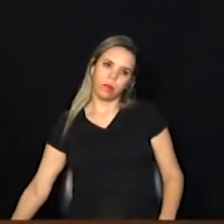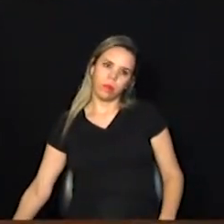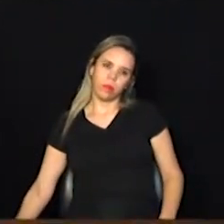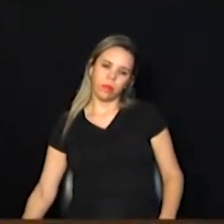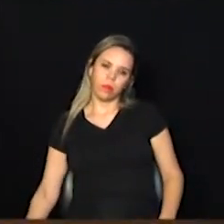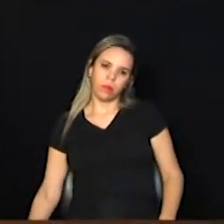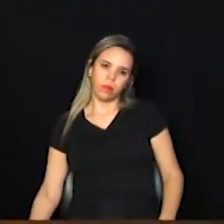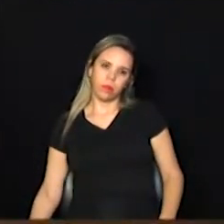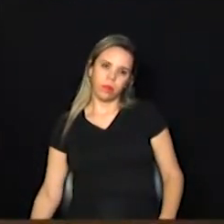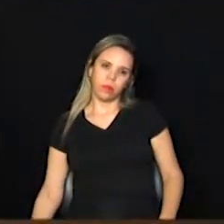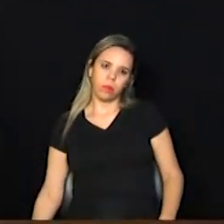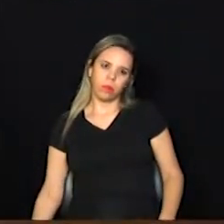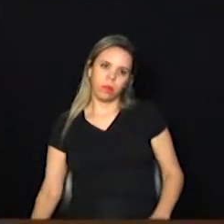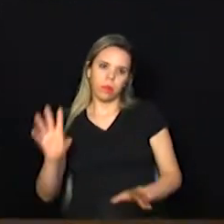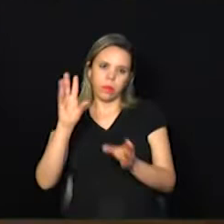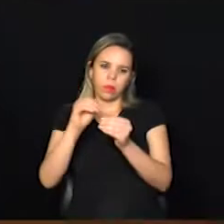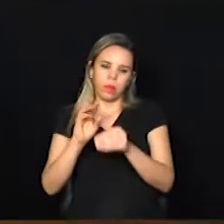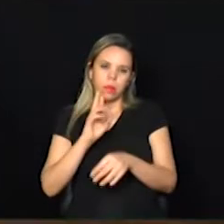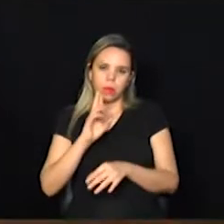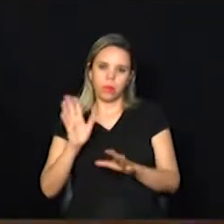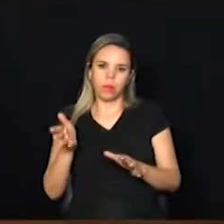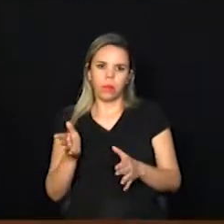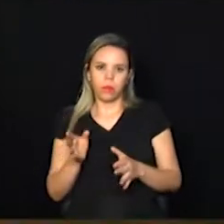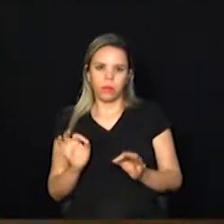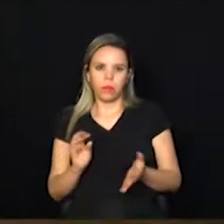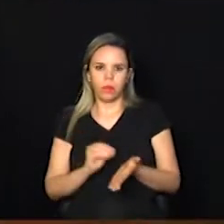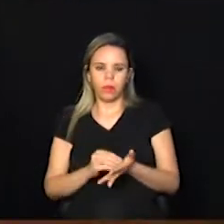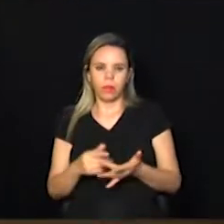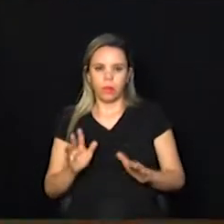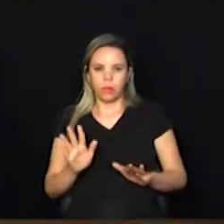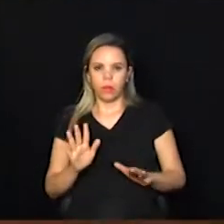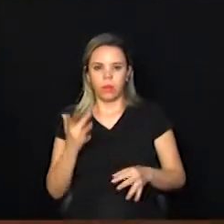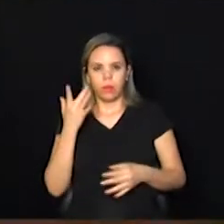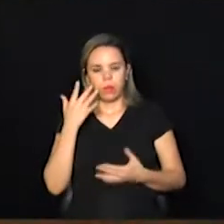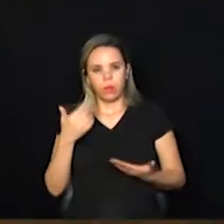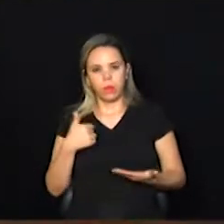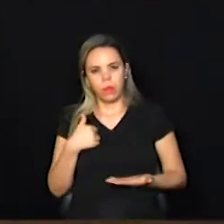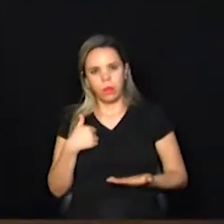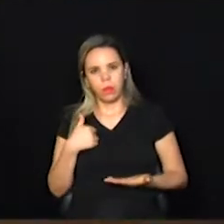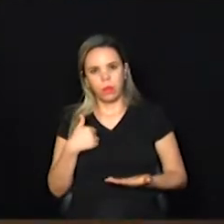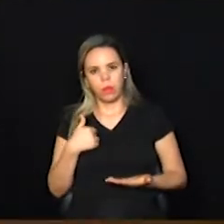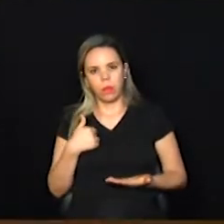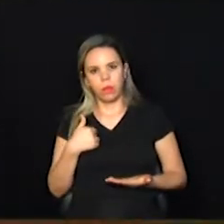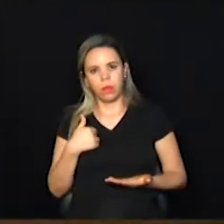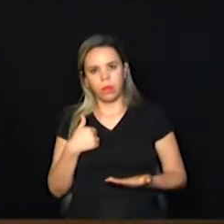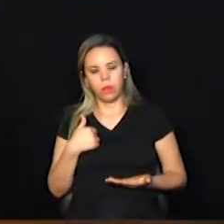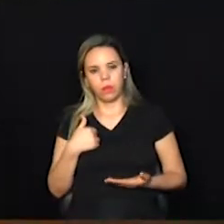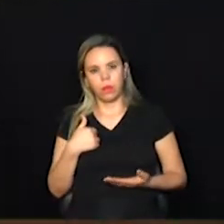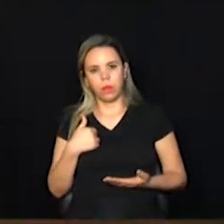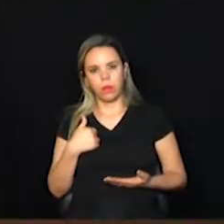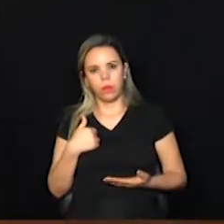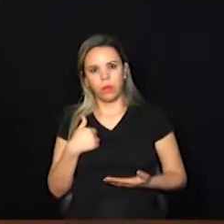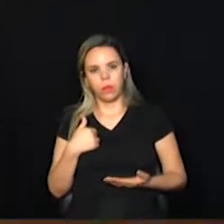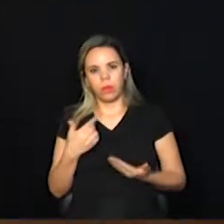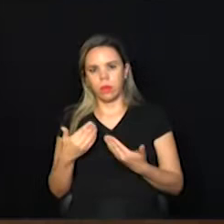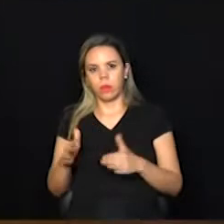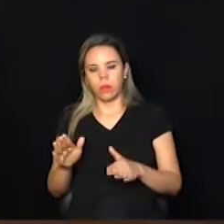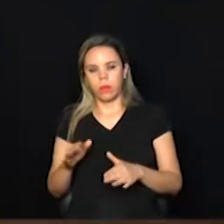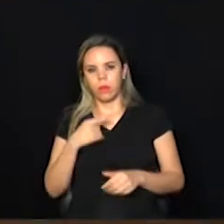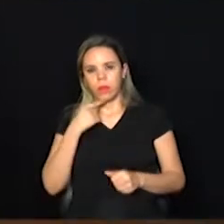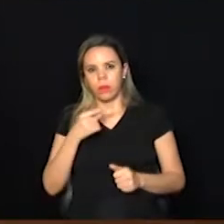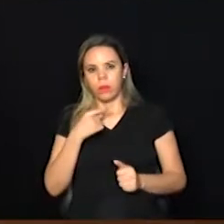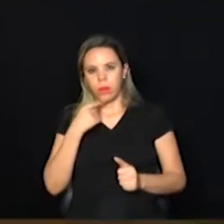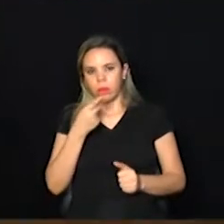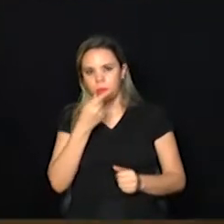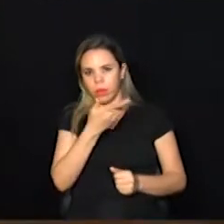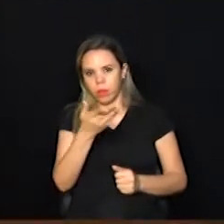É isso, acho que foi tudo. Tá, será certo. que faltou algum? Acho que não. Gente, eu me equivoquei aqui, acabei não abrindo para